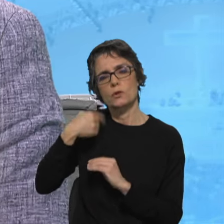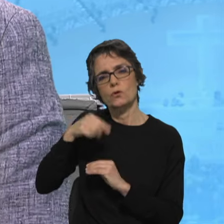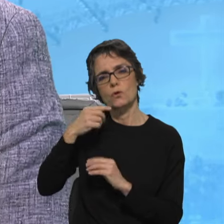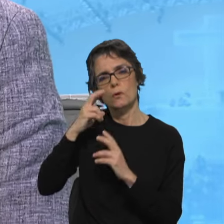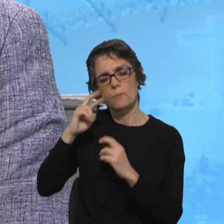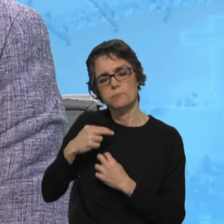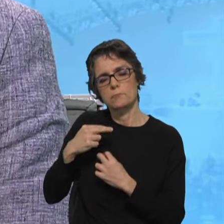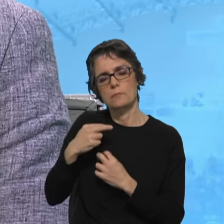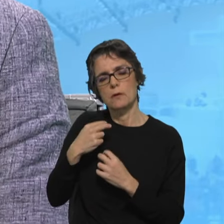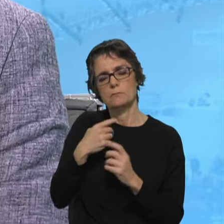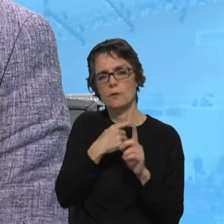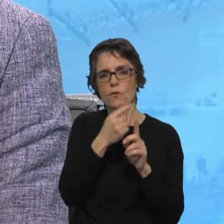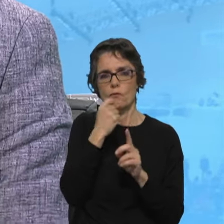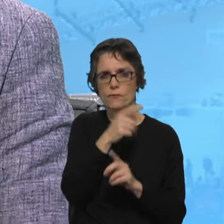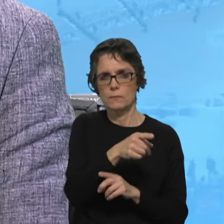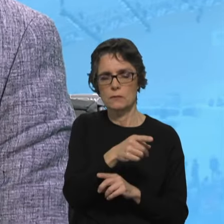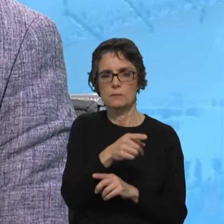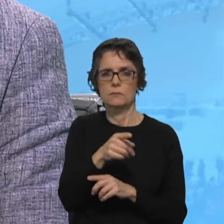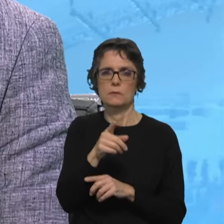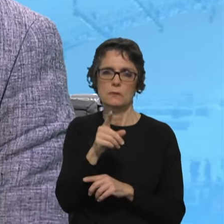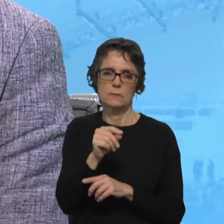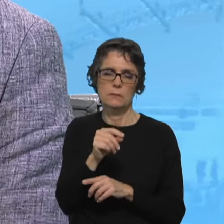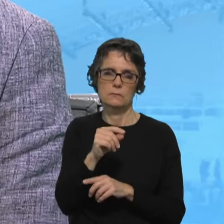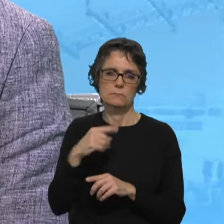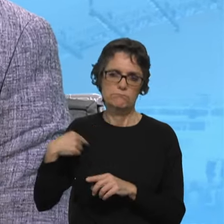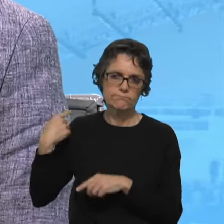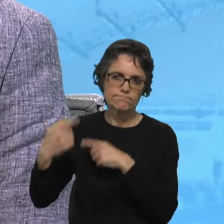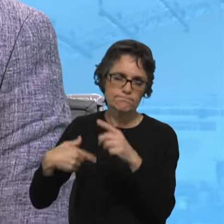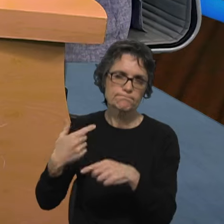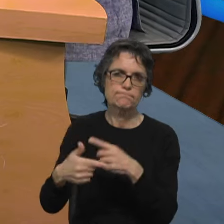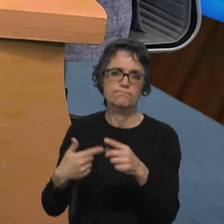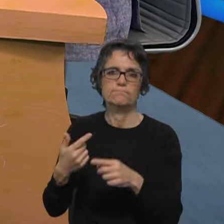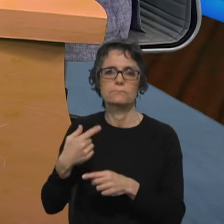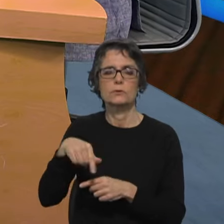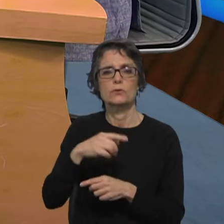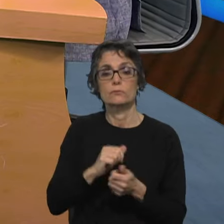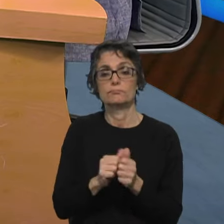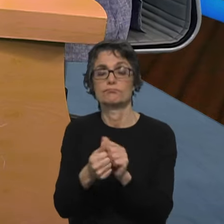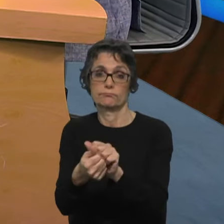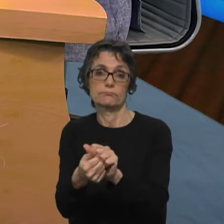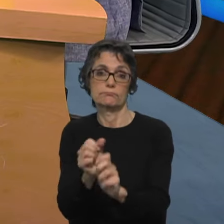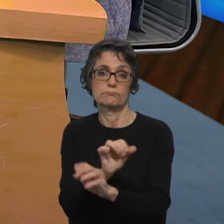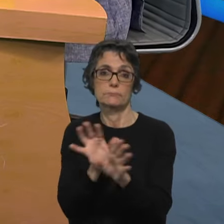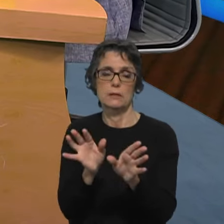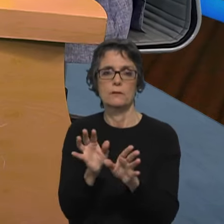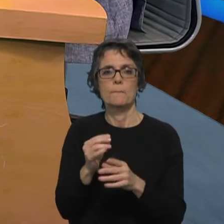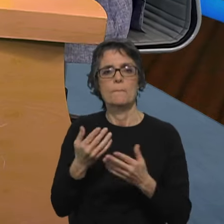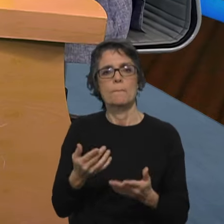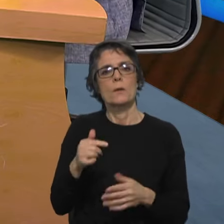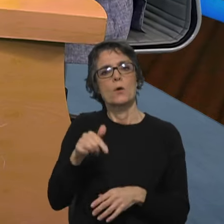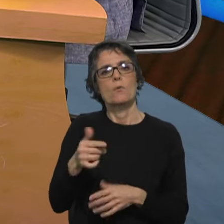e dos anos, a forma de o materializar foi mudando. Hoje não é